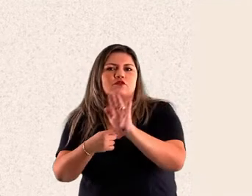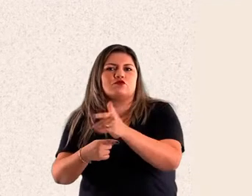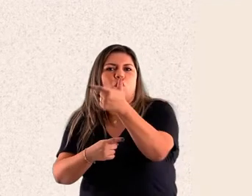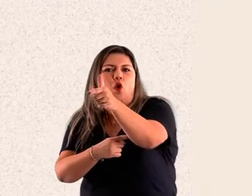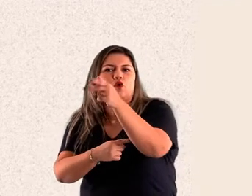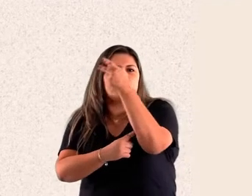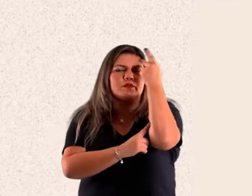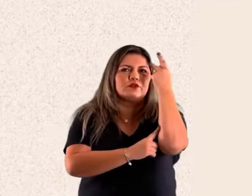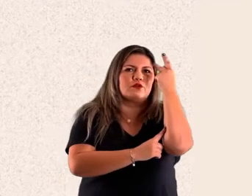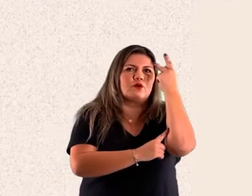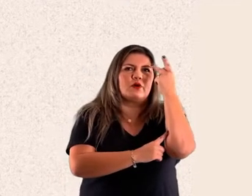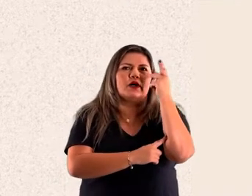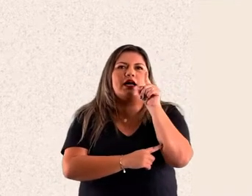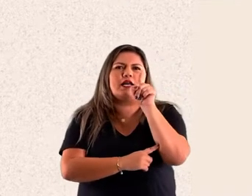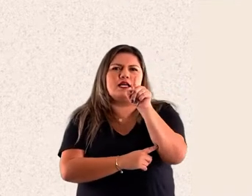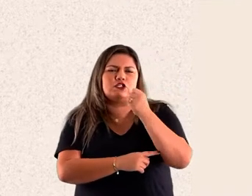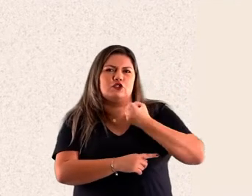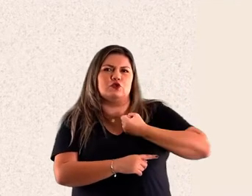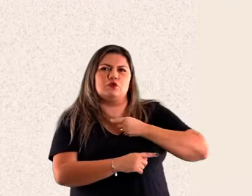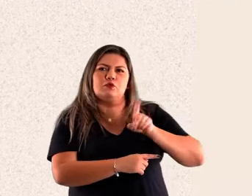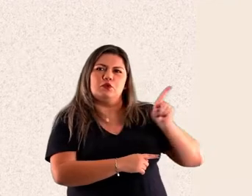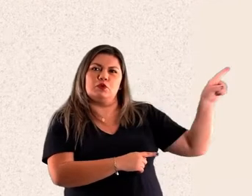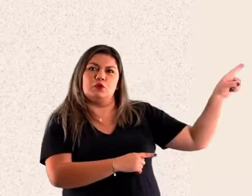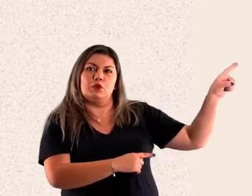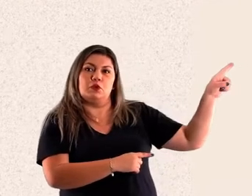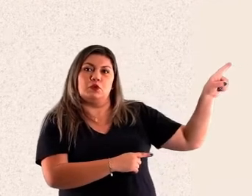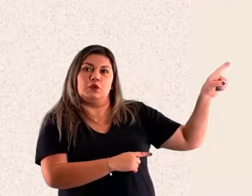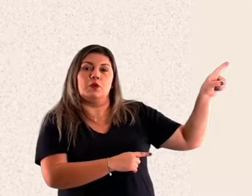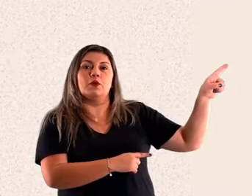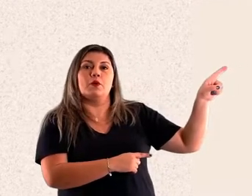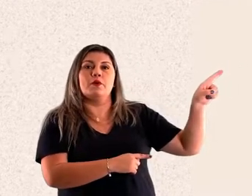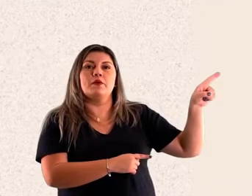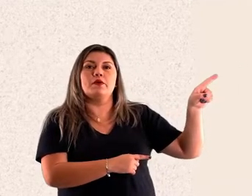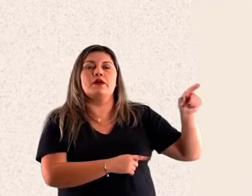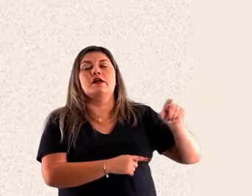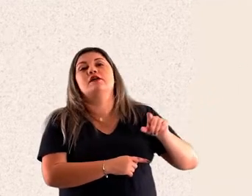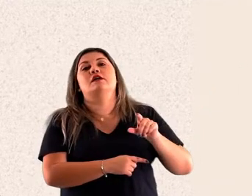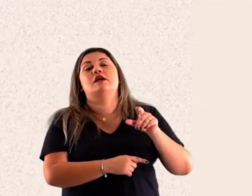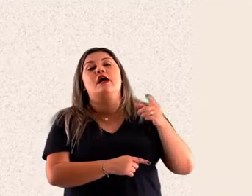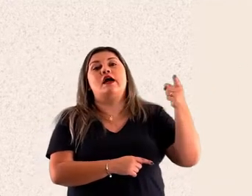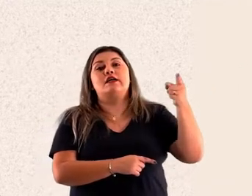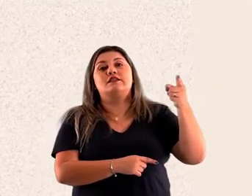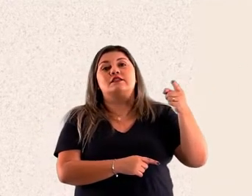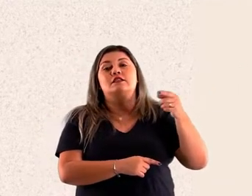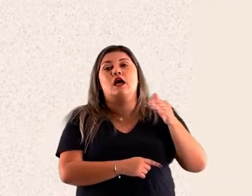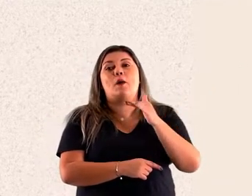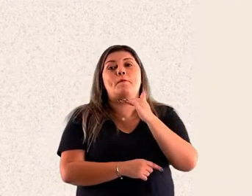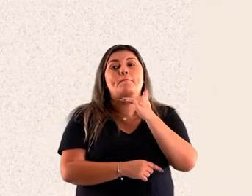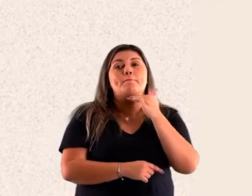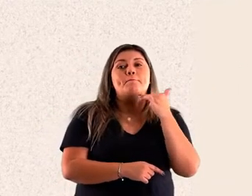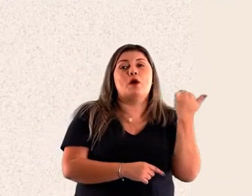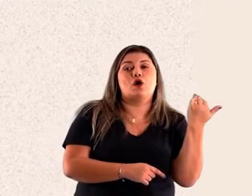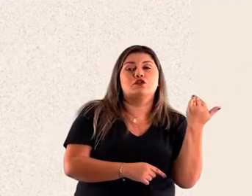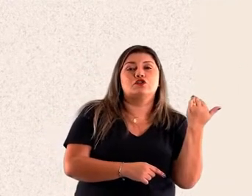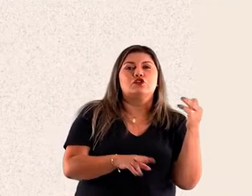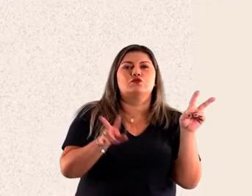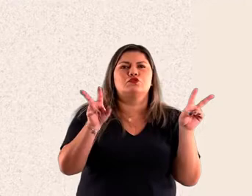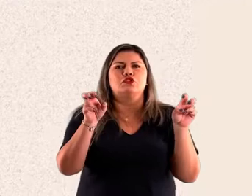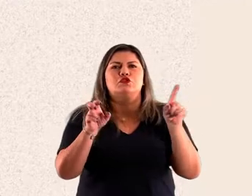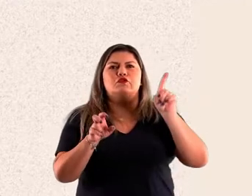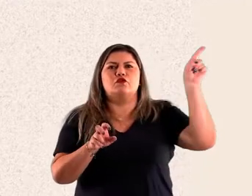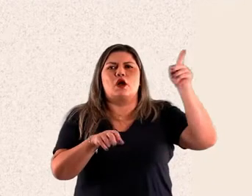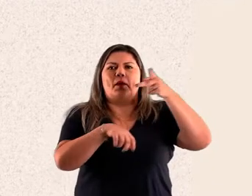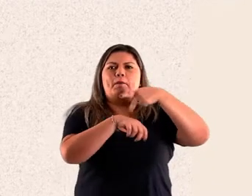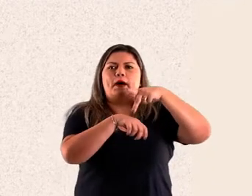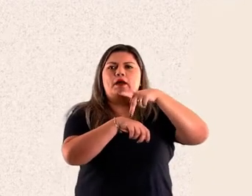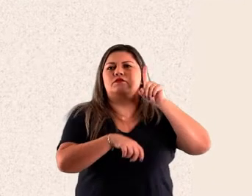e é esse é um dado muito interessante também que essas são as principais causas de morte né nos Estados Unidos